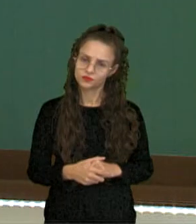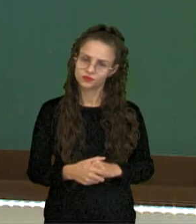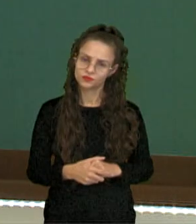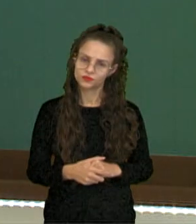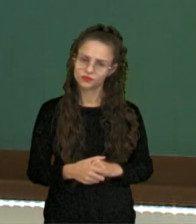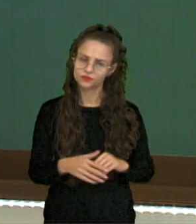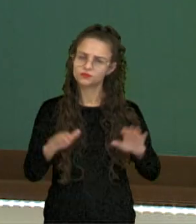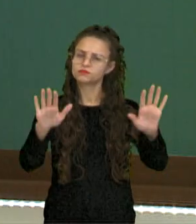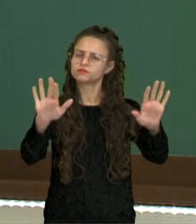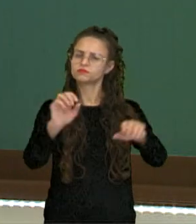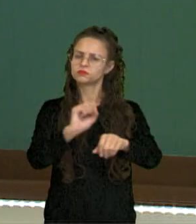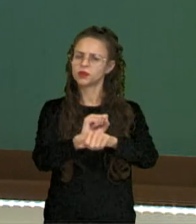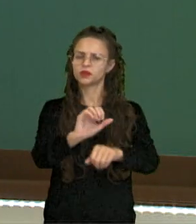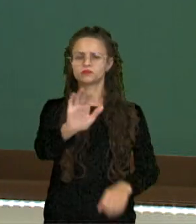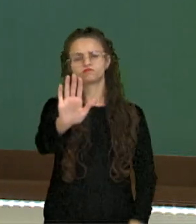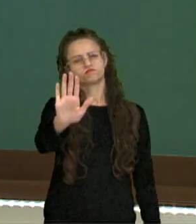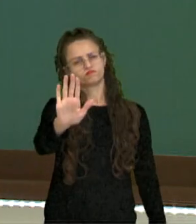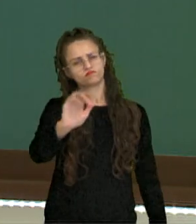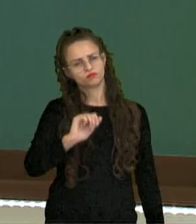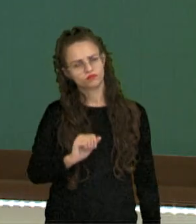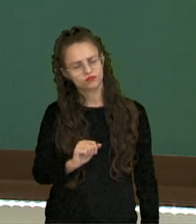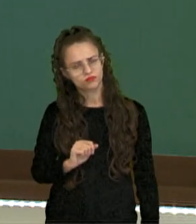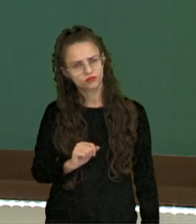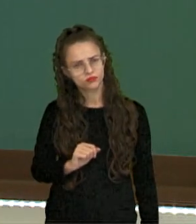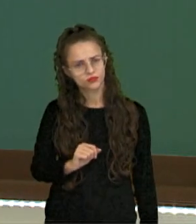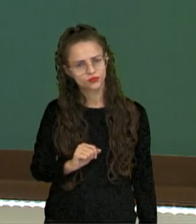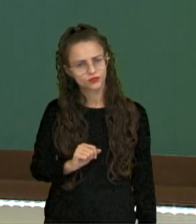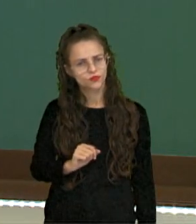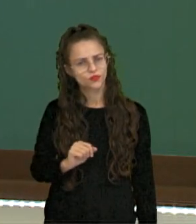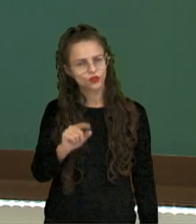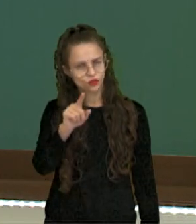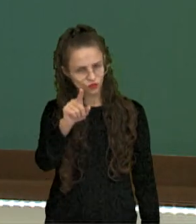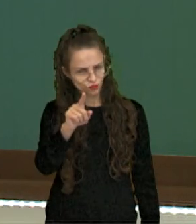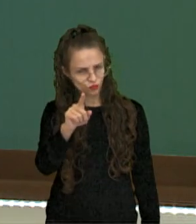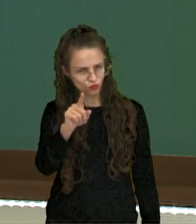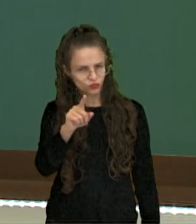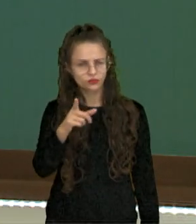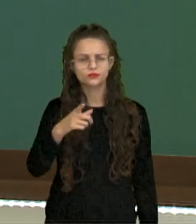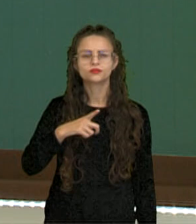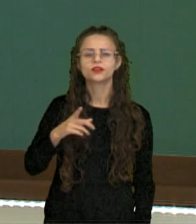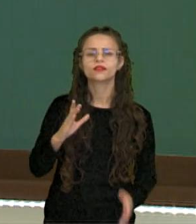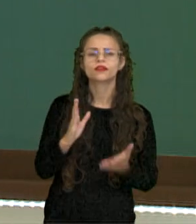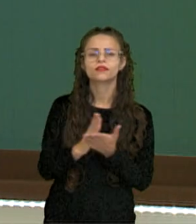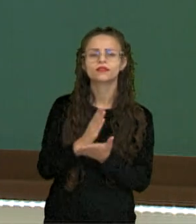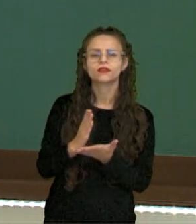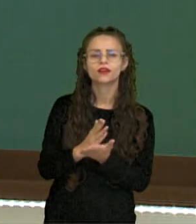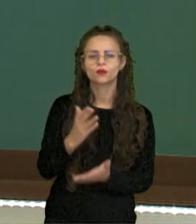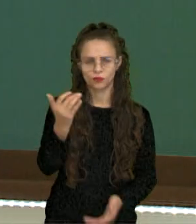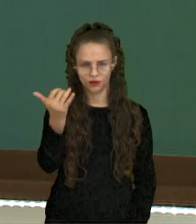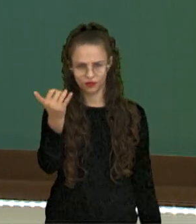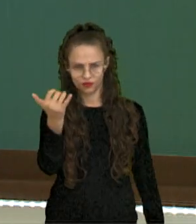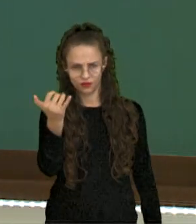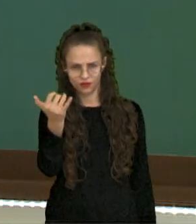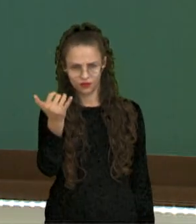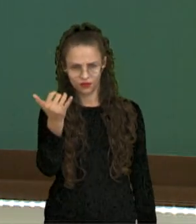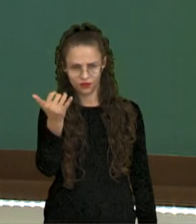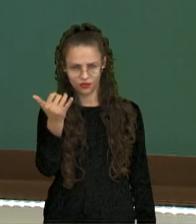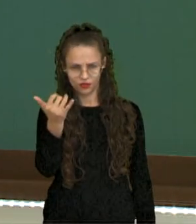Peraí, para tudo. Está aí acompanhando com caderno, caneta,